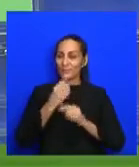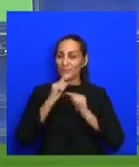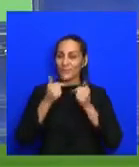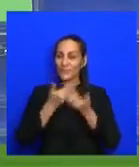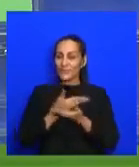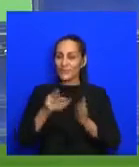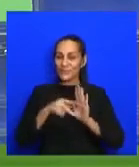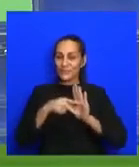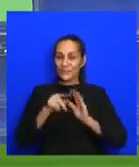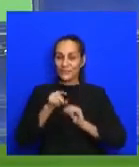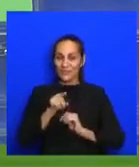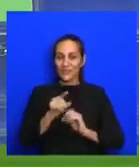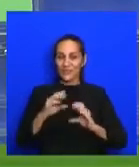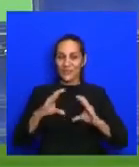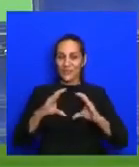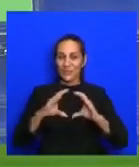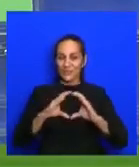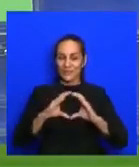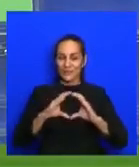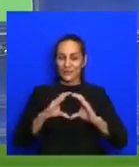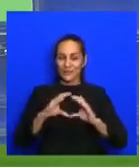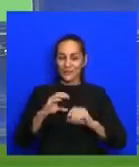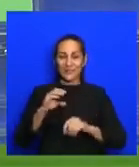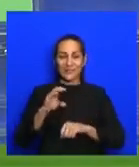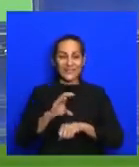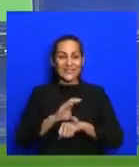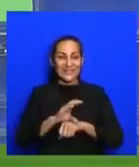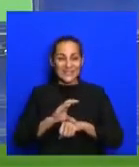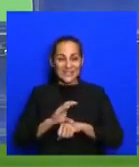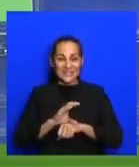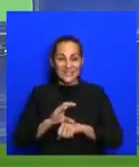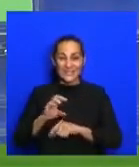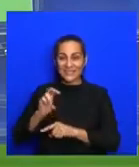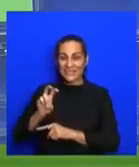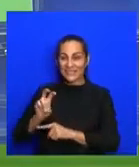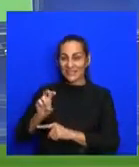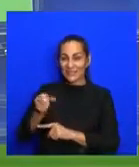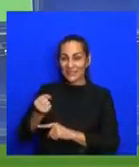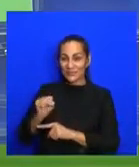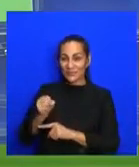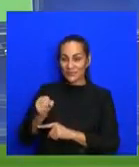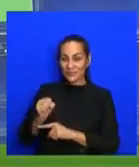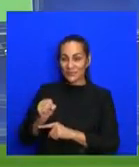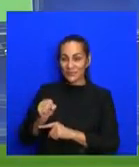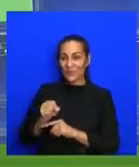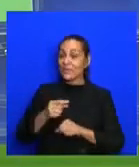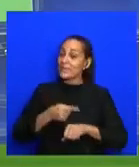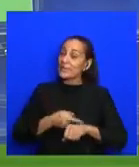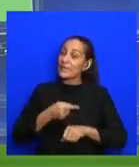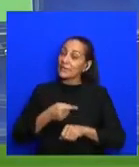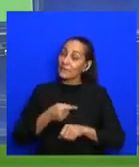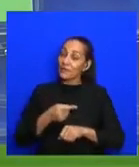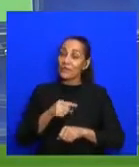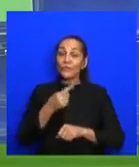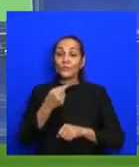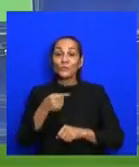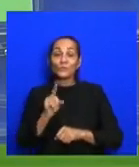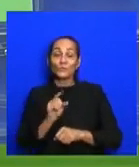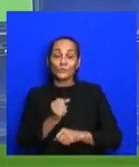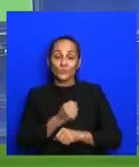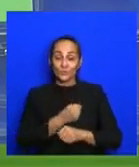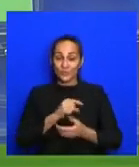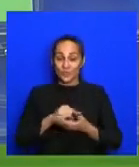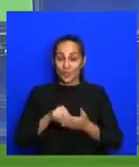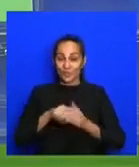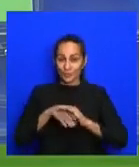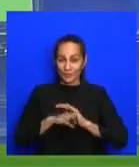boa sorte para você. Bola cinza, 58. Cinza, número 58. E agora o 20º e último